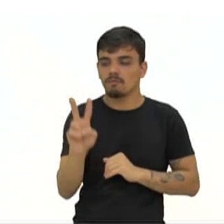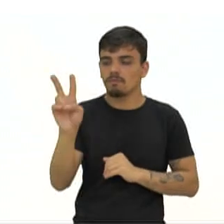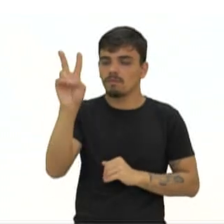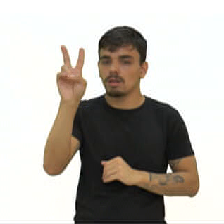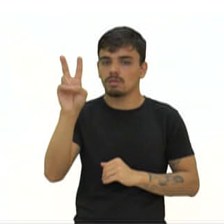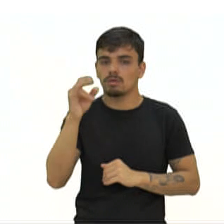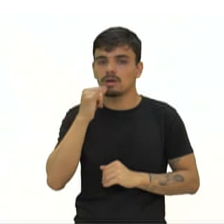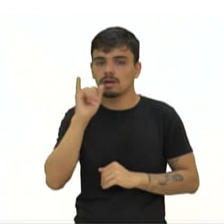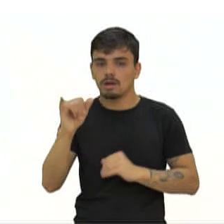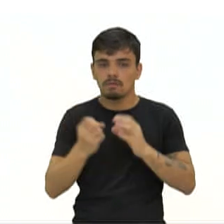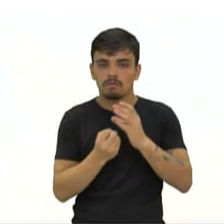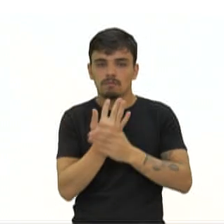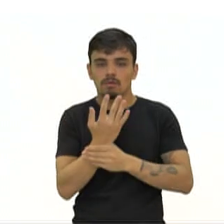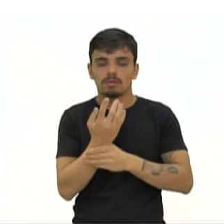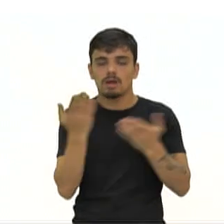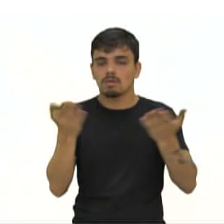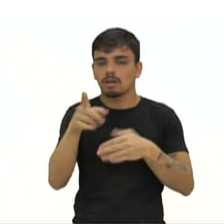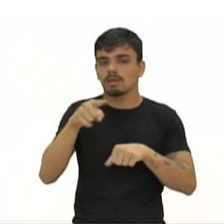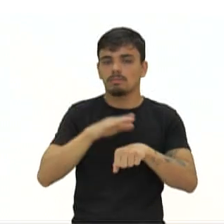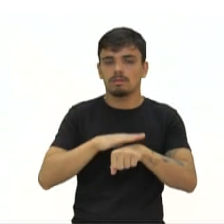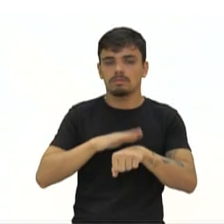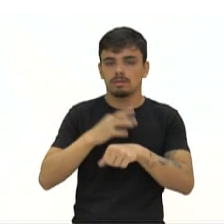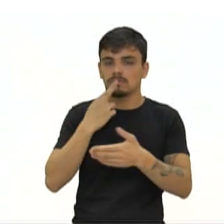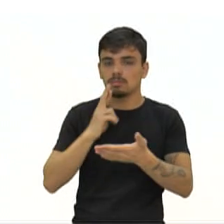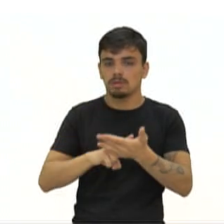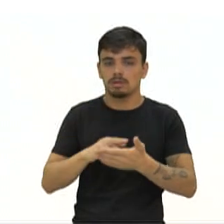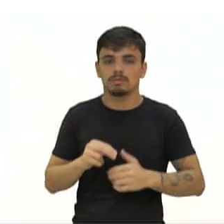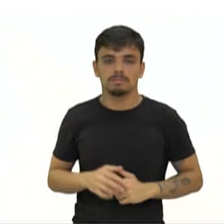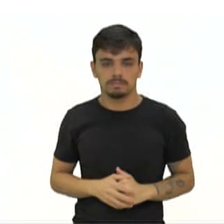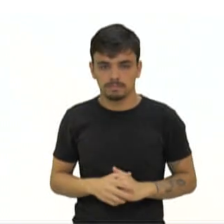fonte. Tempo para vocês responderem. Vamos lá.